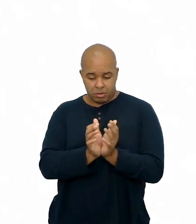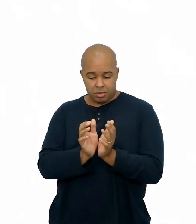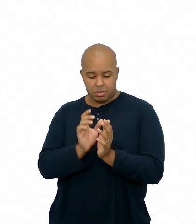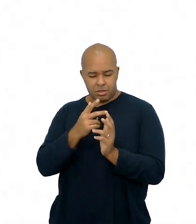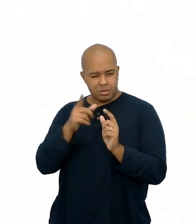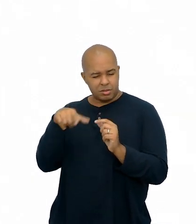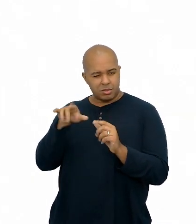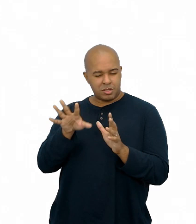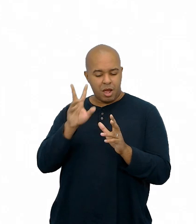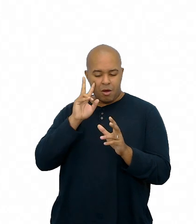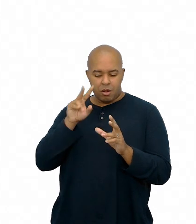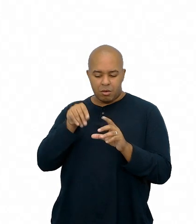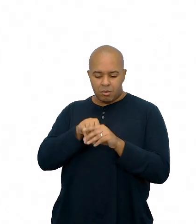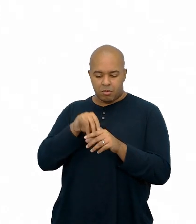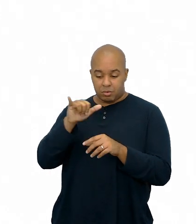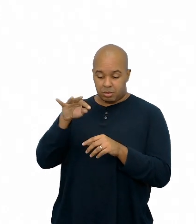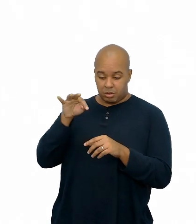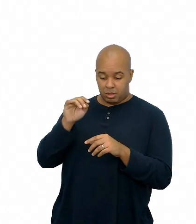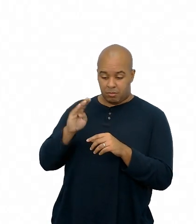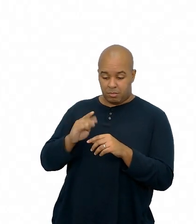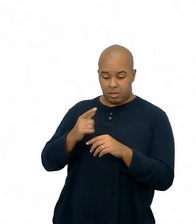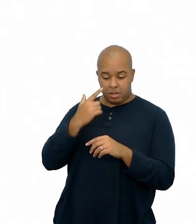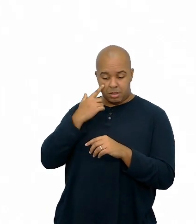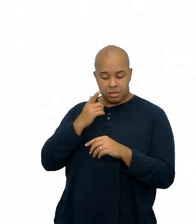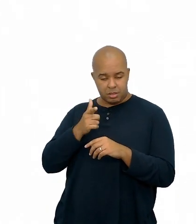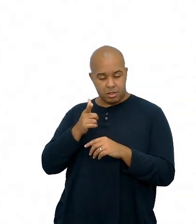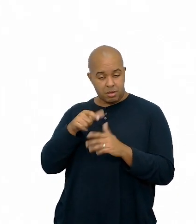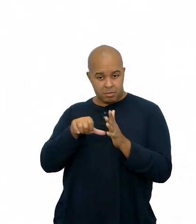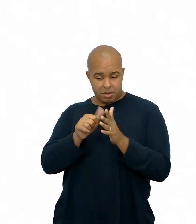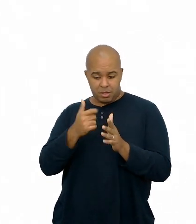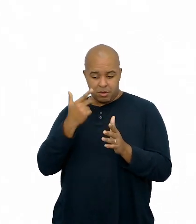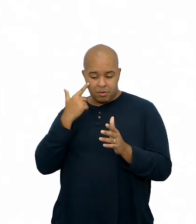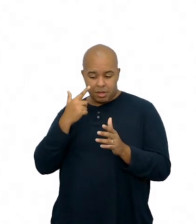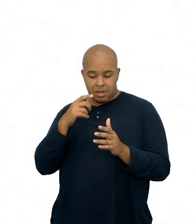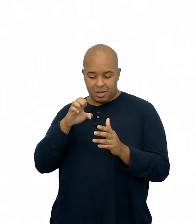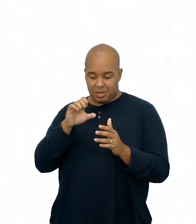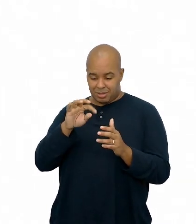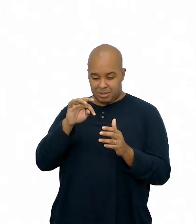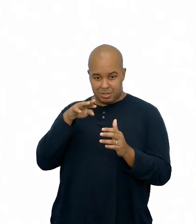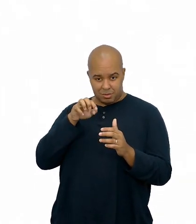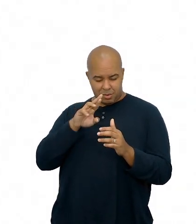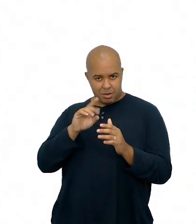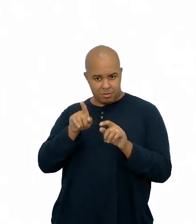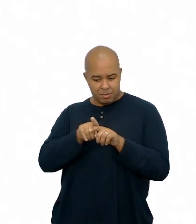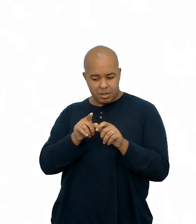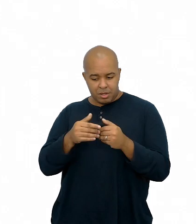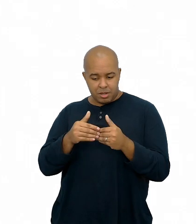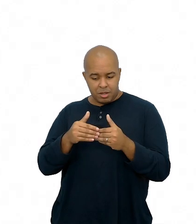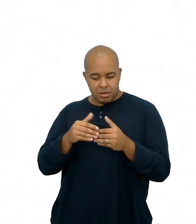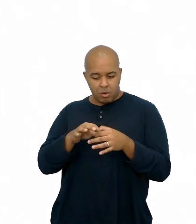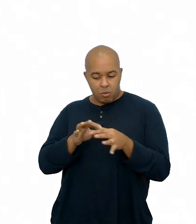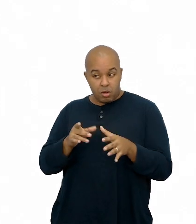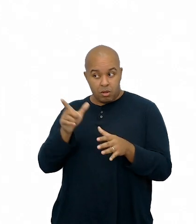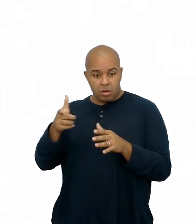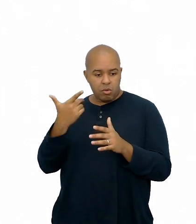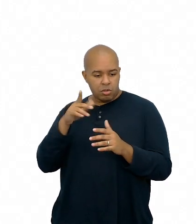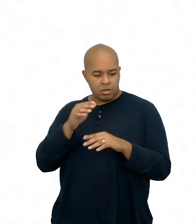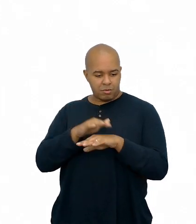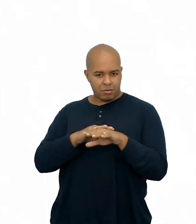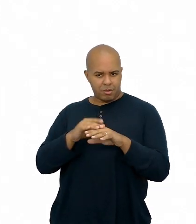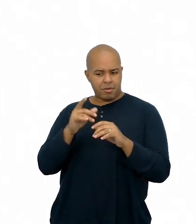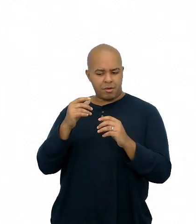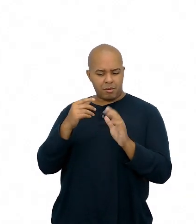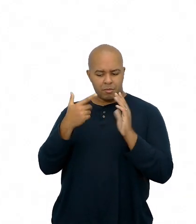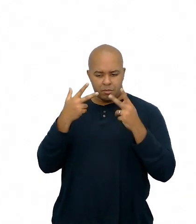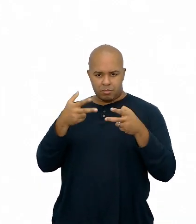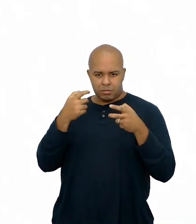já olhando para o item B aqui, né, gente? Porque primeiro a gente vai estimar, a gente vai dar espaço para que eles falem e a gente vai observar como